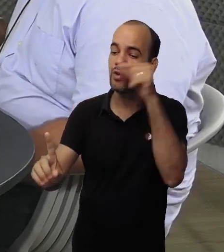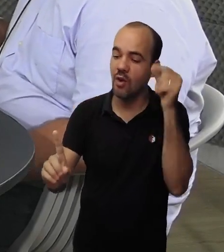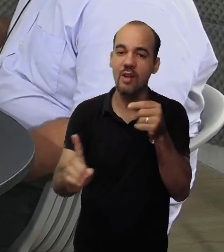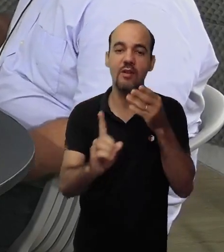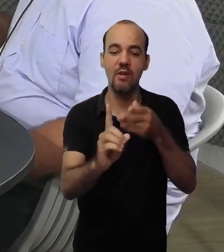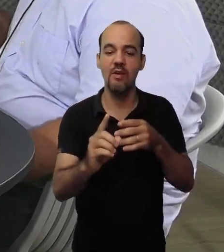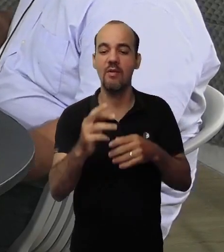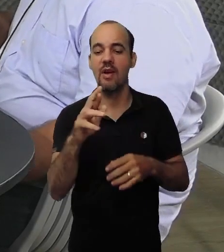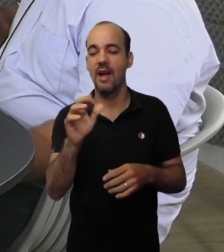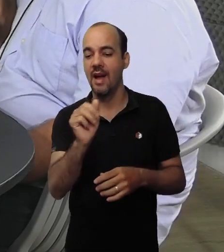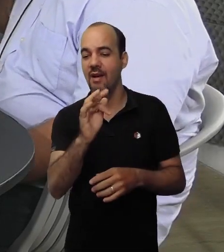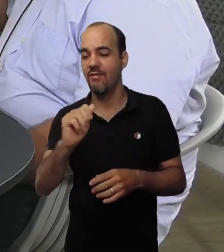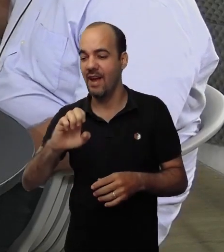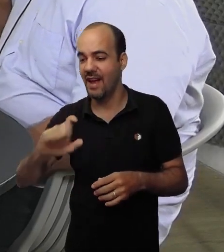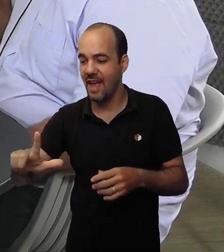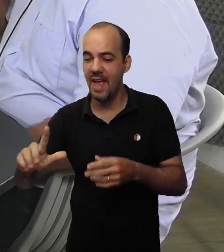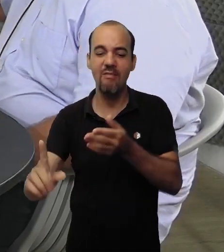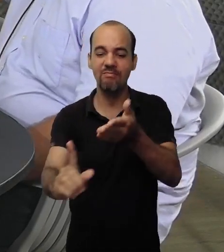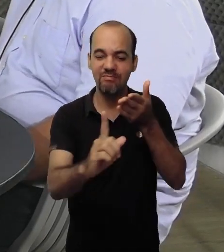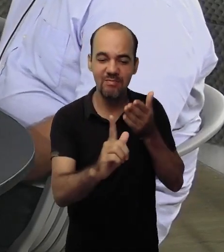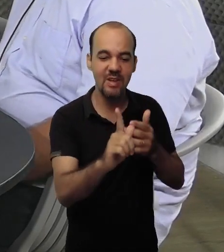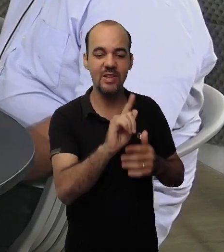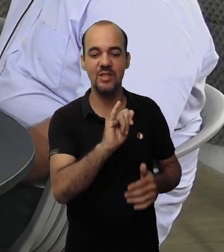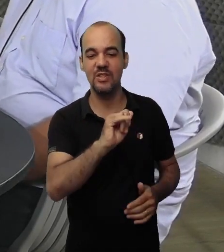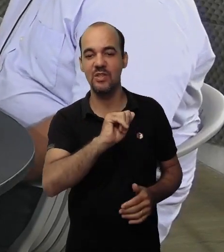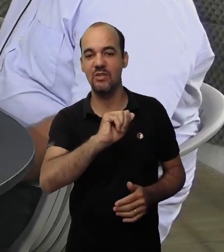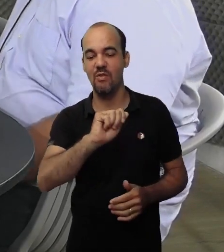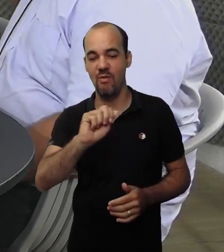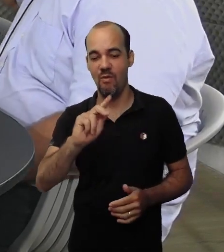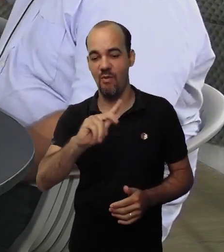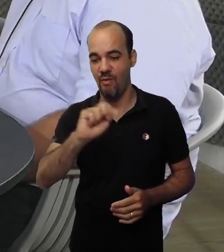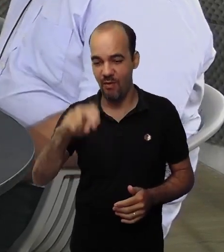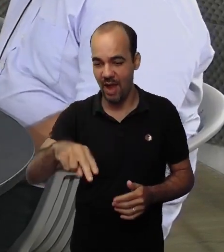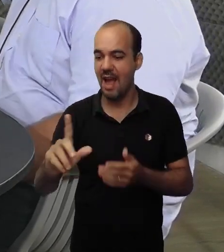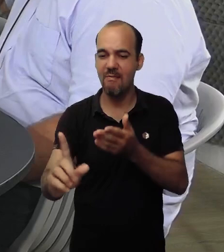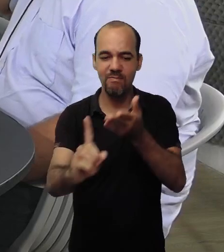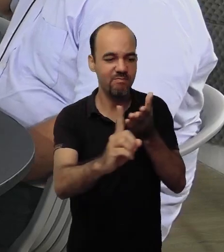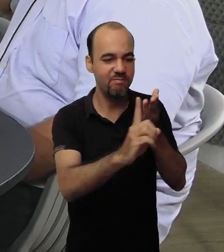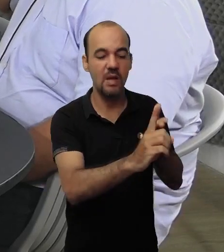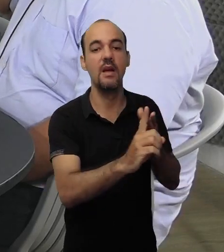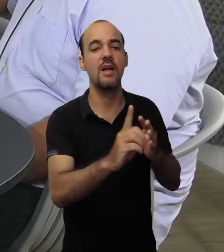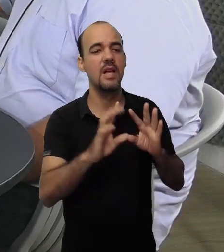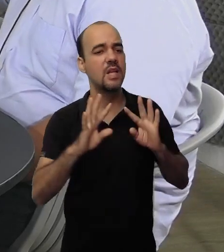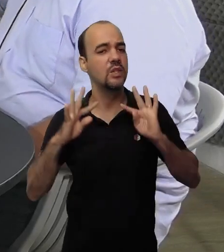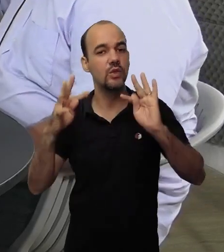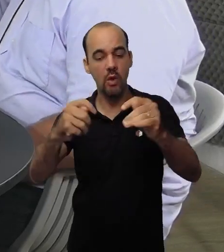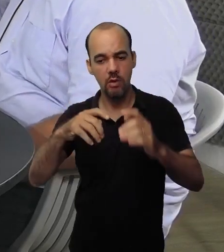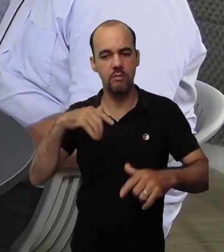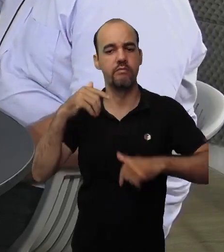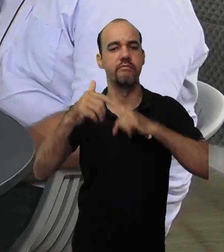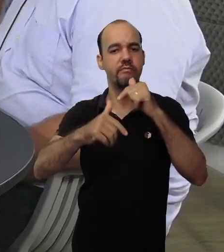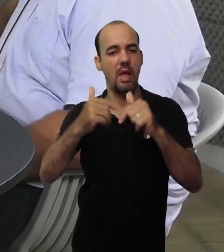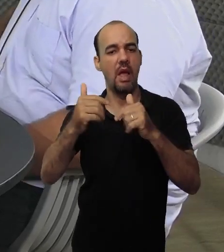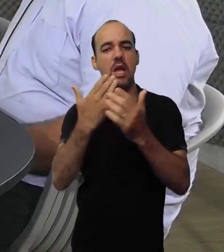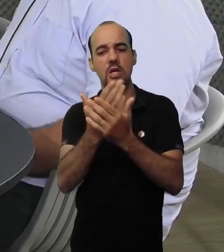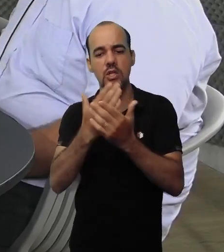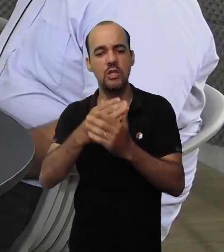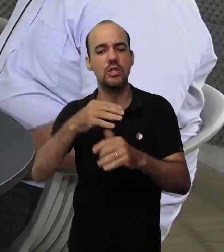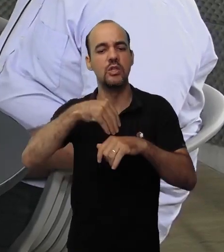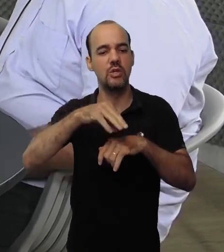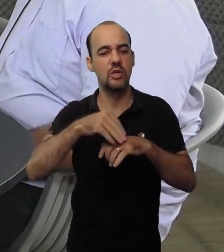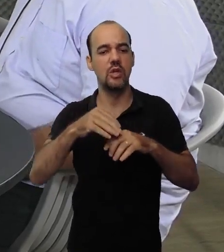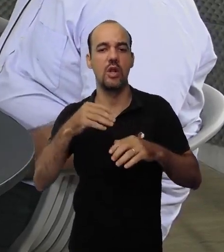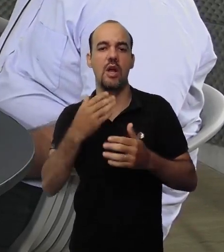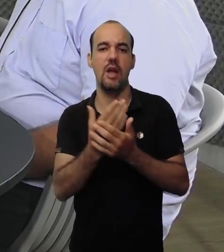achou o professor Gilvan, que estava aqui, e a gente tem dito a eles, eu sei que no meio de vocês aí tem muitos desses. Se permitam se mostrar pra